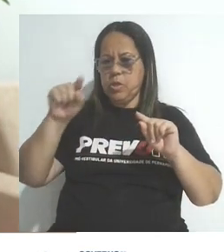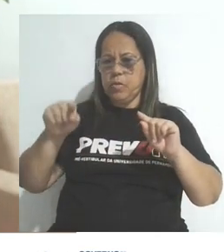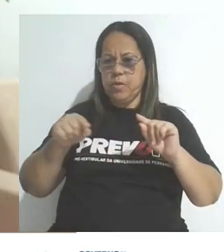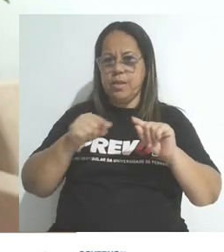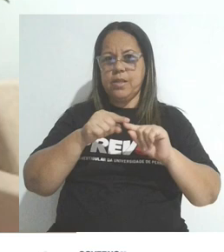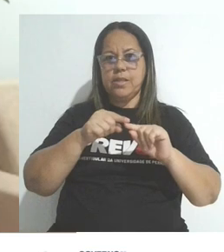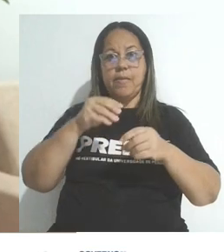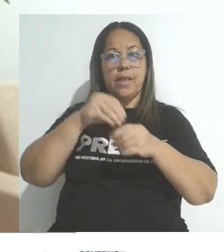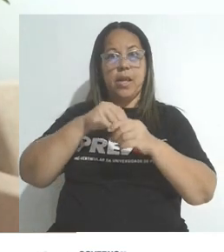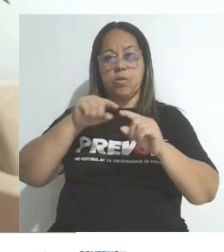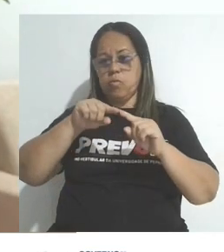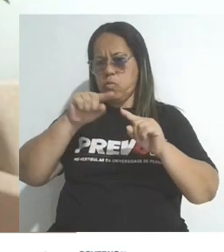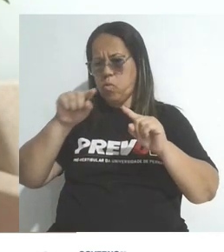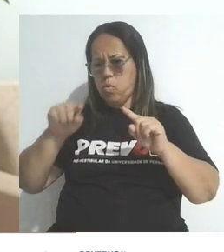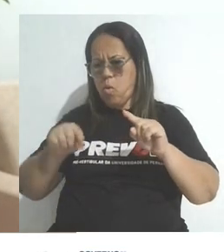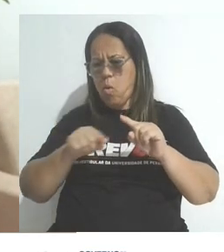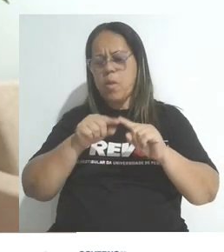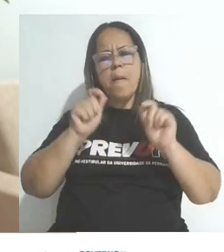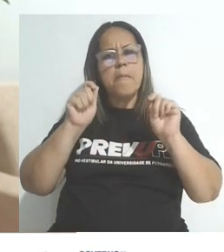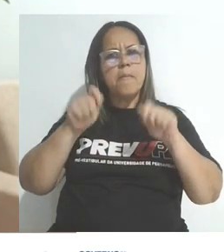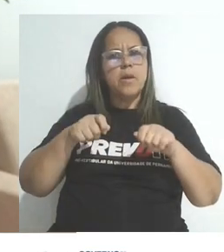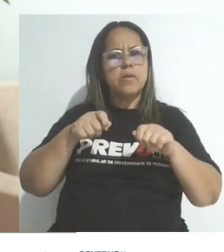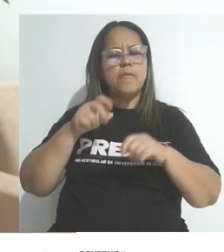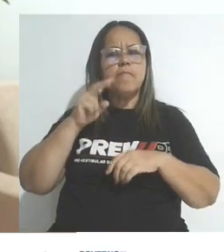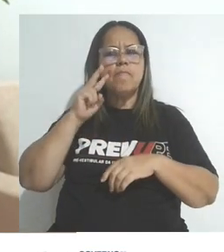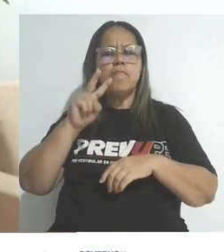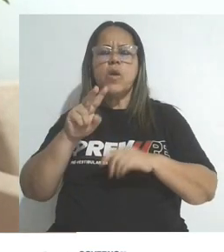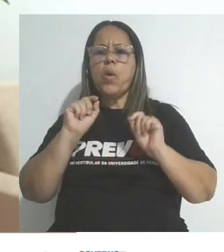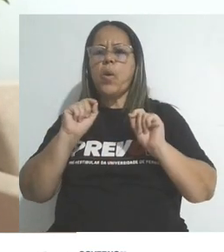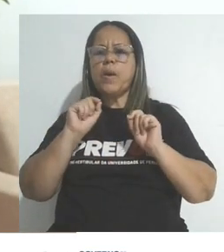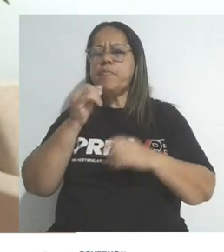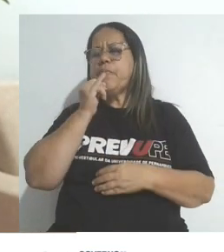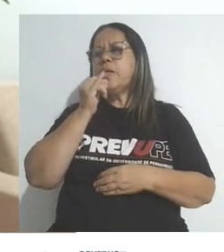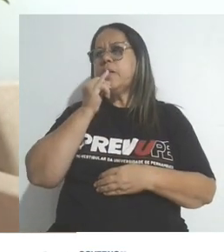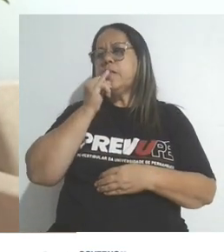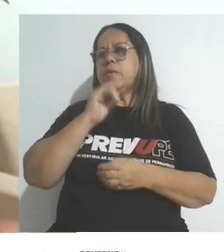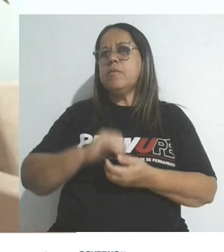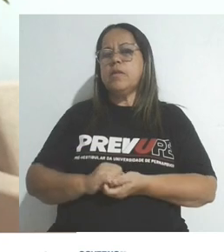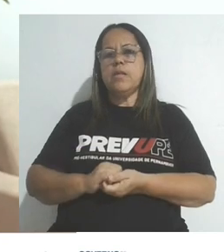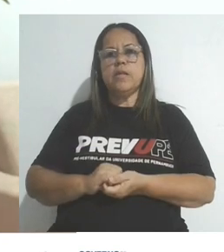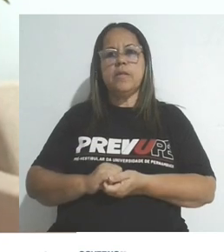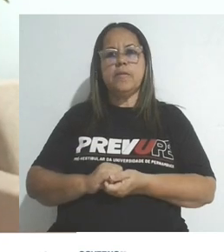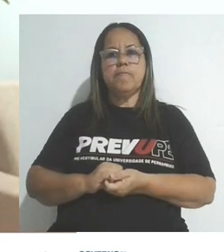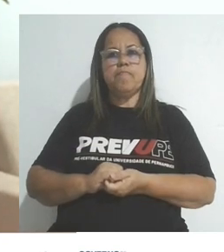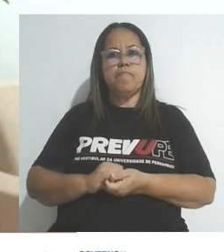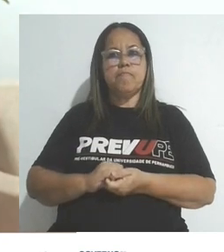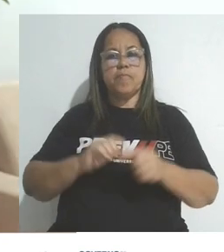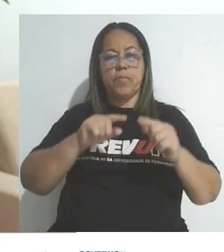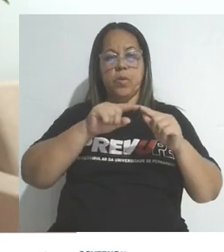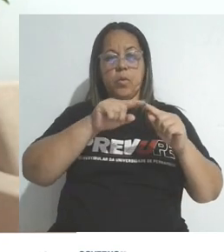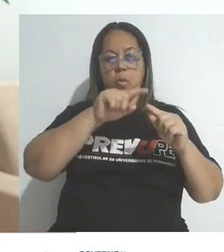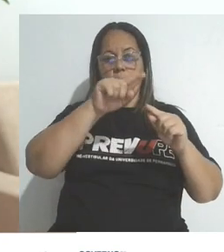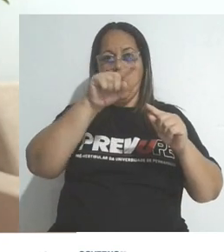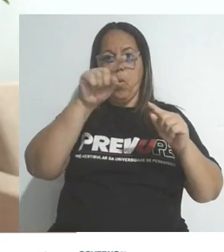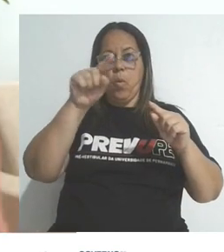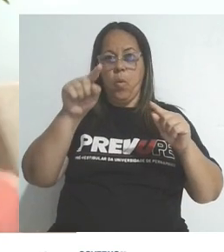outras circunferências, né? Onde a gente pode ver, por exemplo, uma circunferência onde